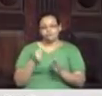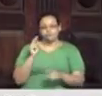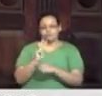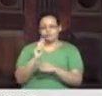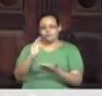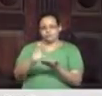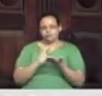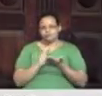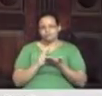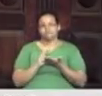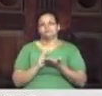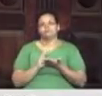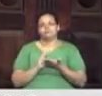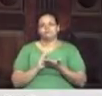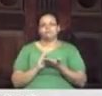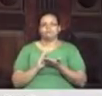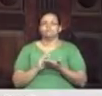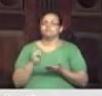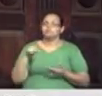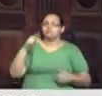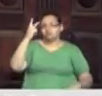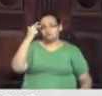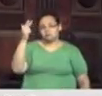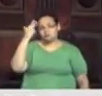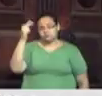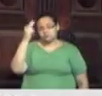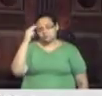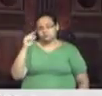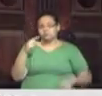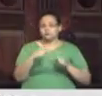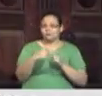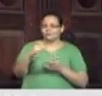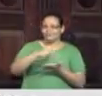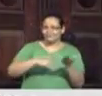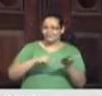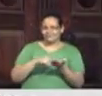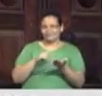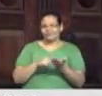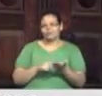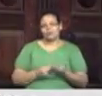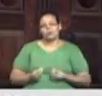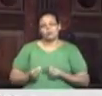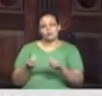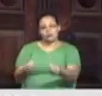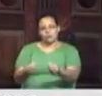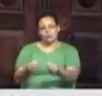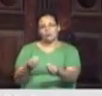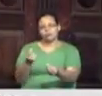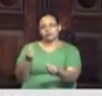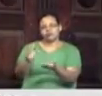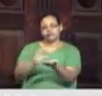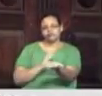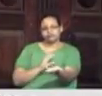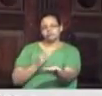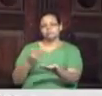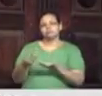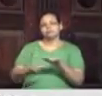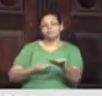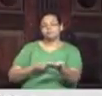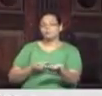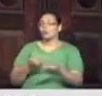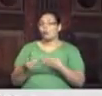Com isso, seria absolutamente natural, uma vez que as ações foram dadas em garantia a esse empréstimo,